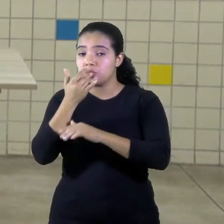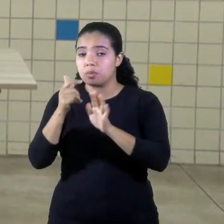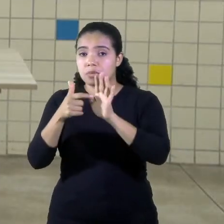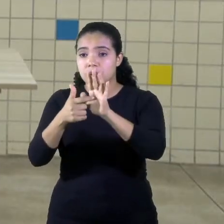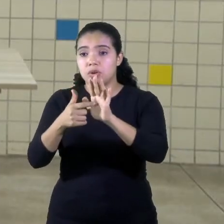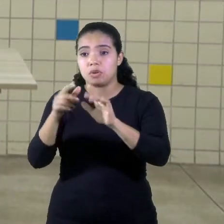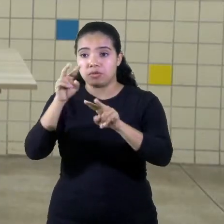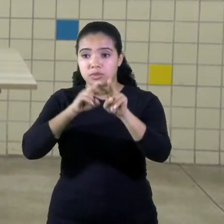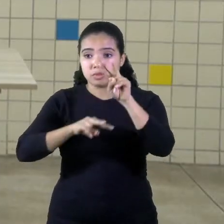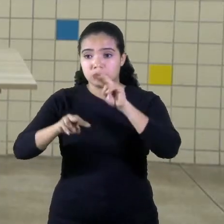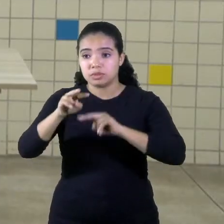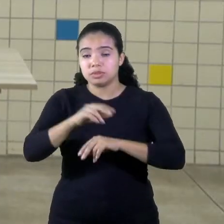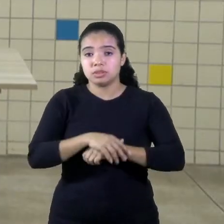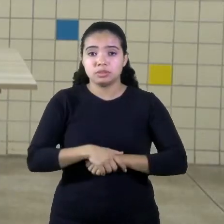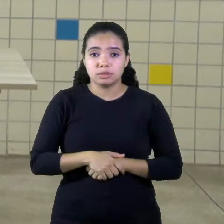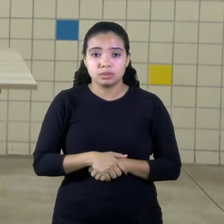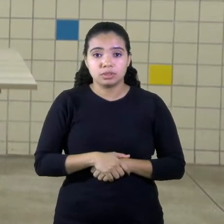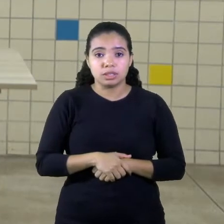vocês enxergarem.